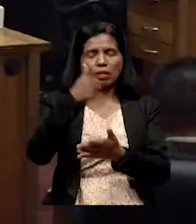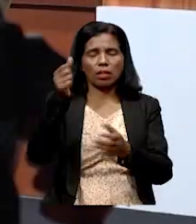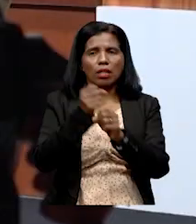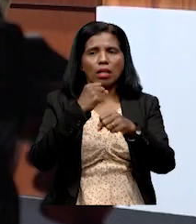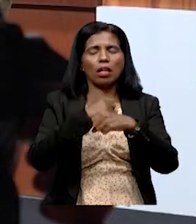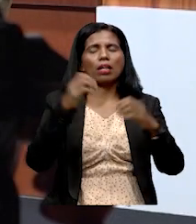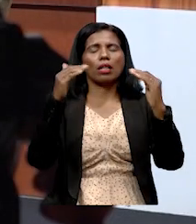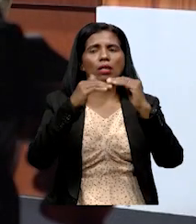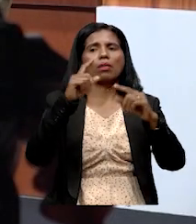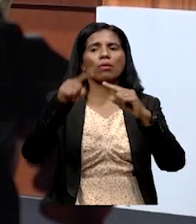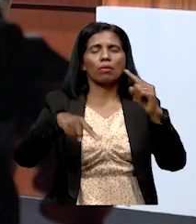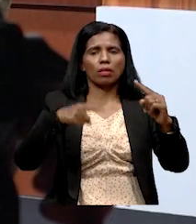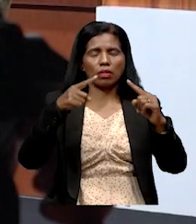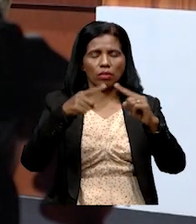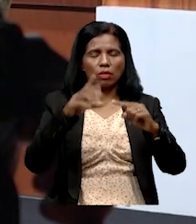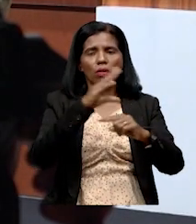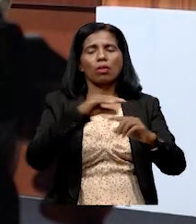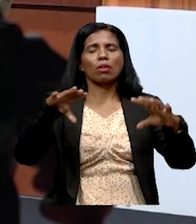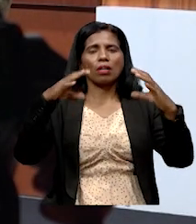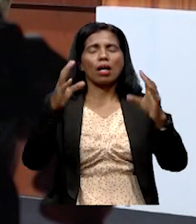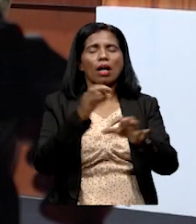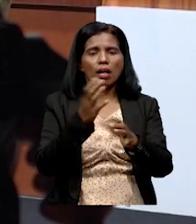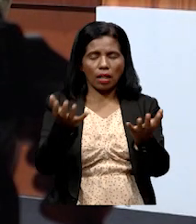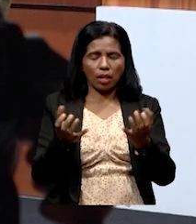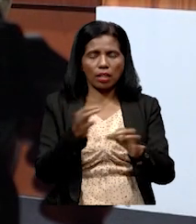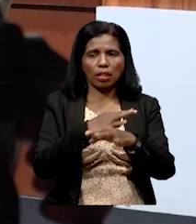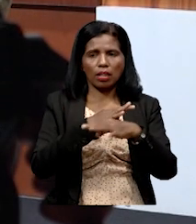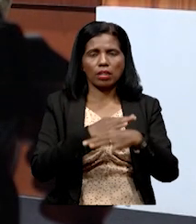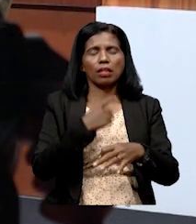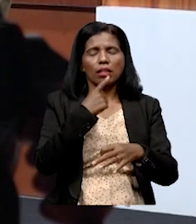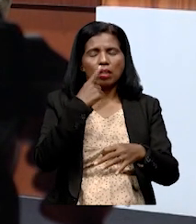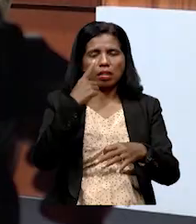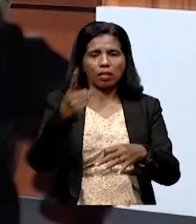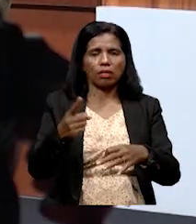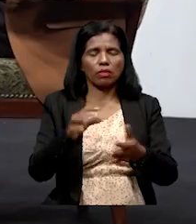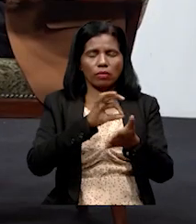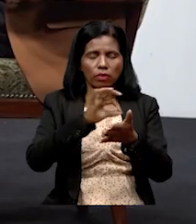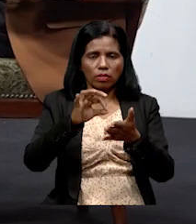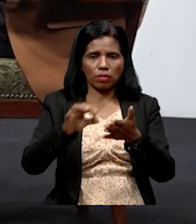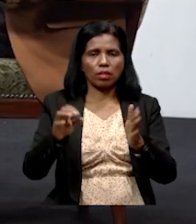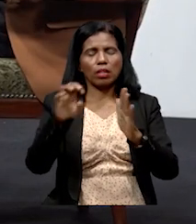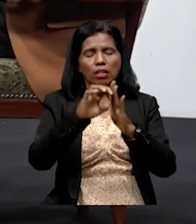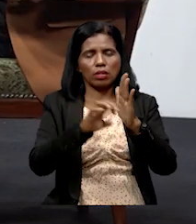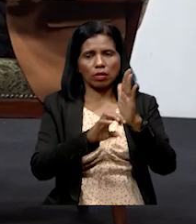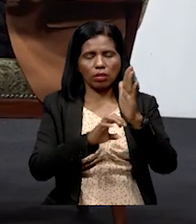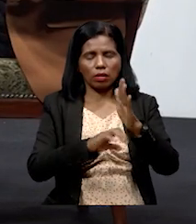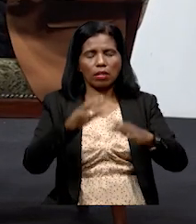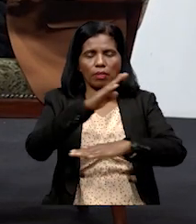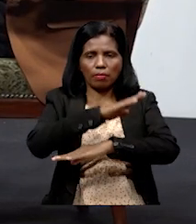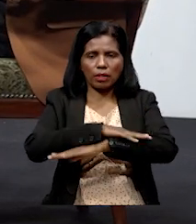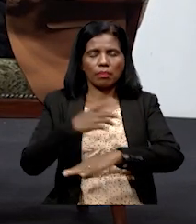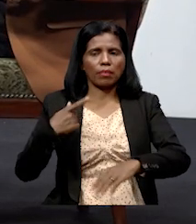diálogo, benhira ho conceito ha caracadia ka curize de formação e estrutura mesa Parlamento